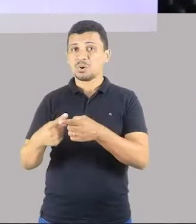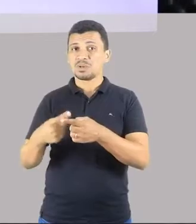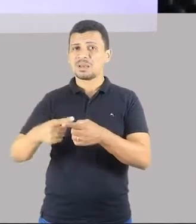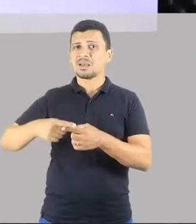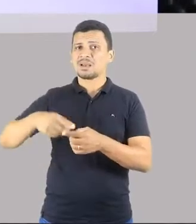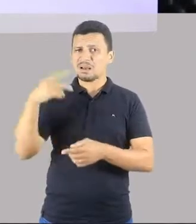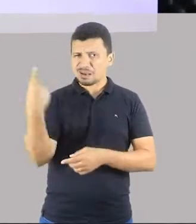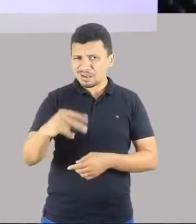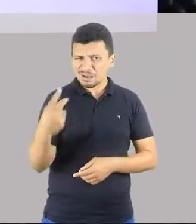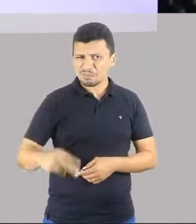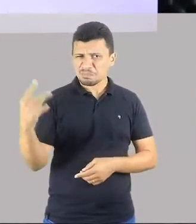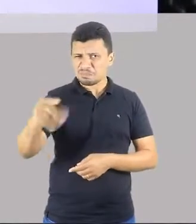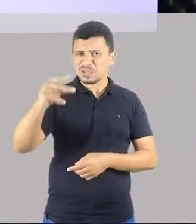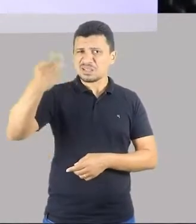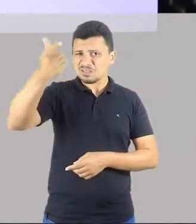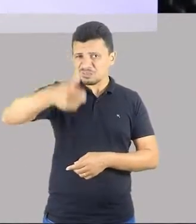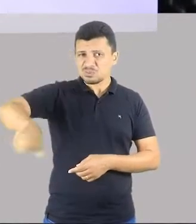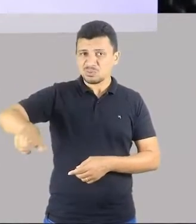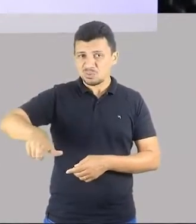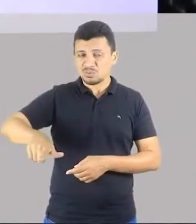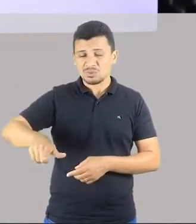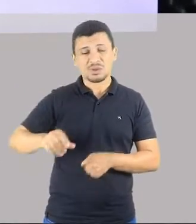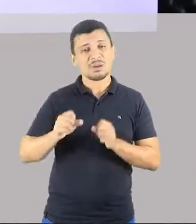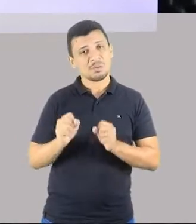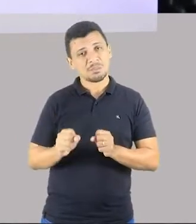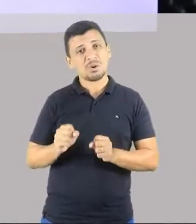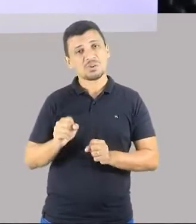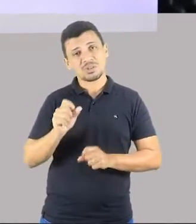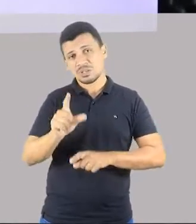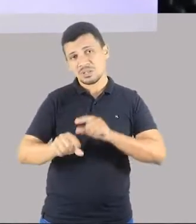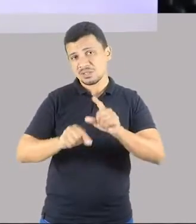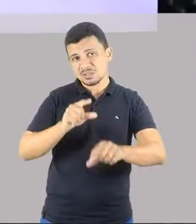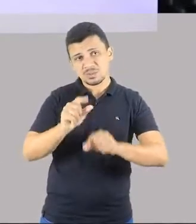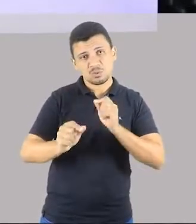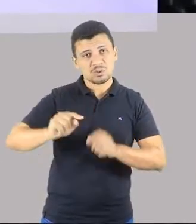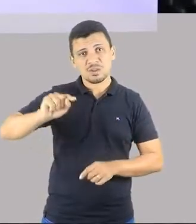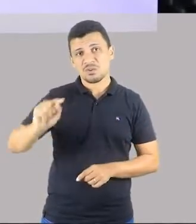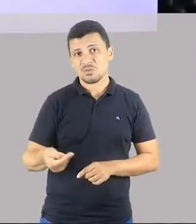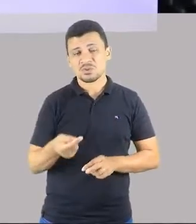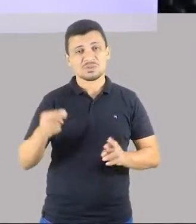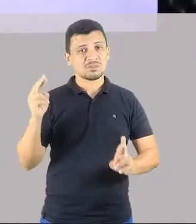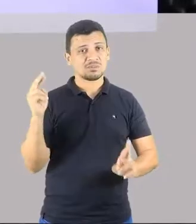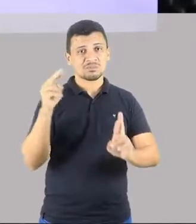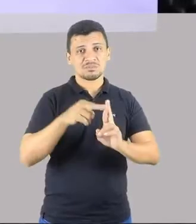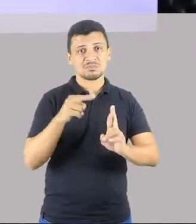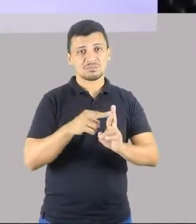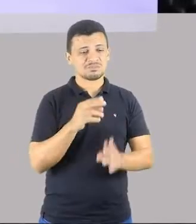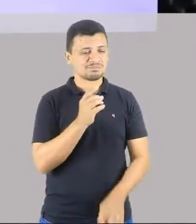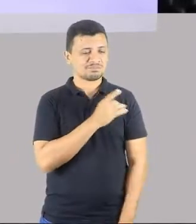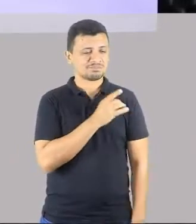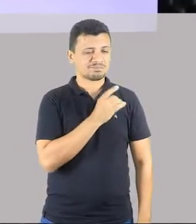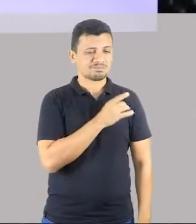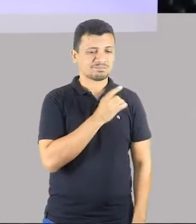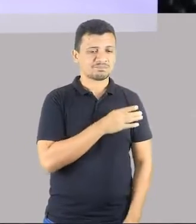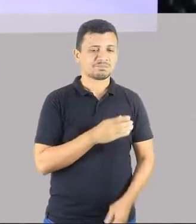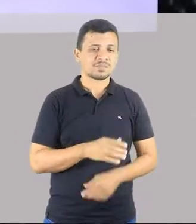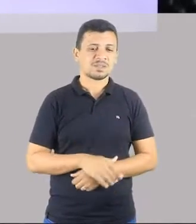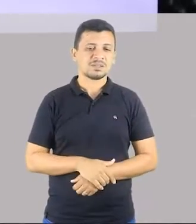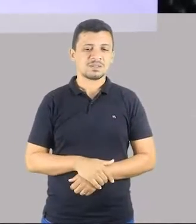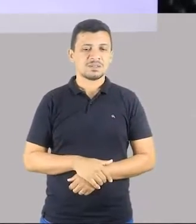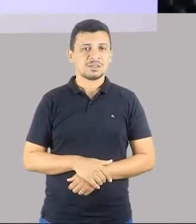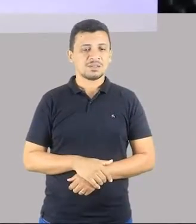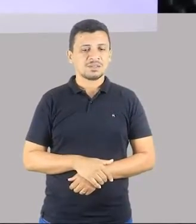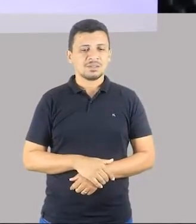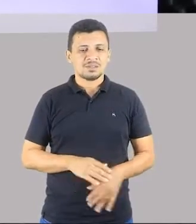novamente, certo? Facultar a pontuação da referência do aterrorizado. Então, vamos reservar a